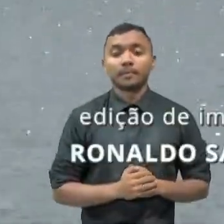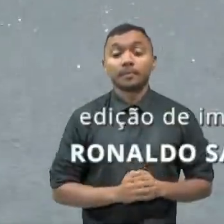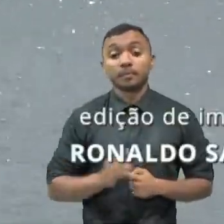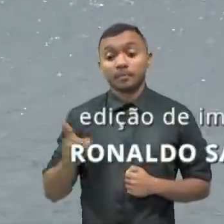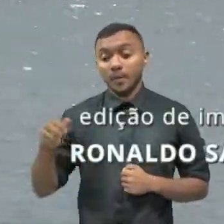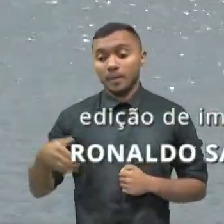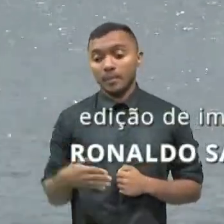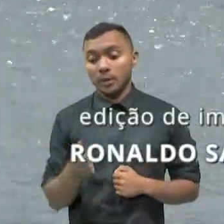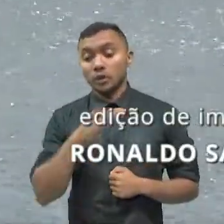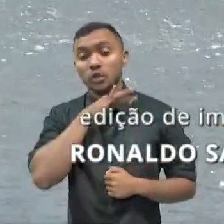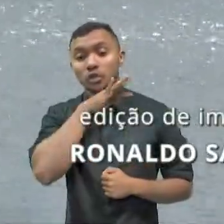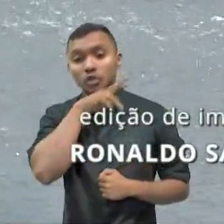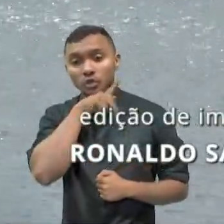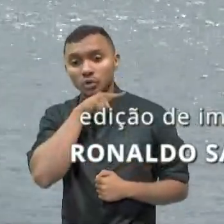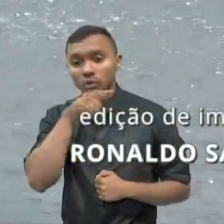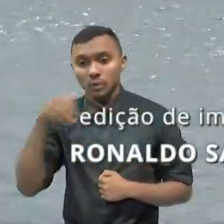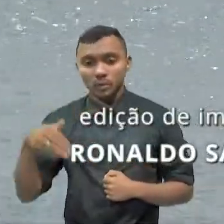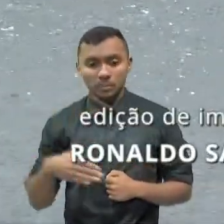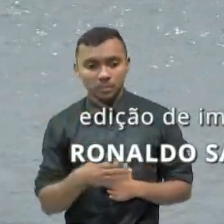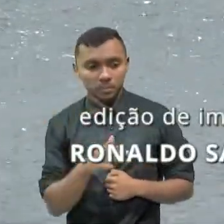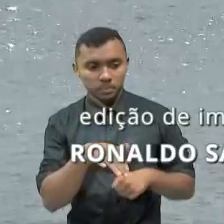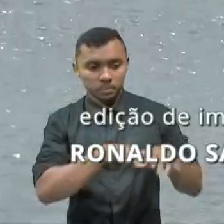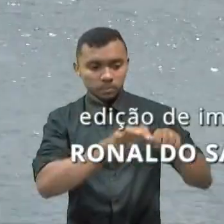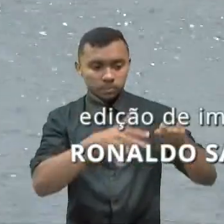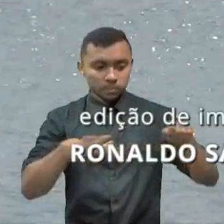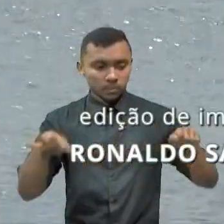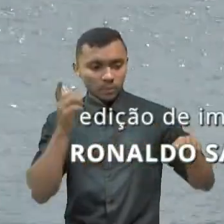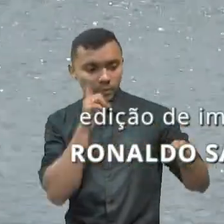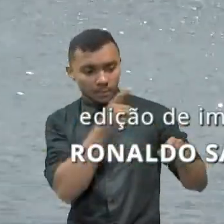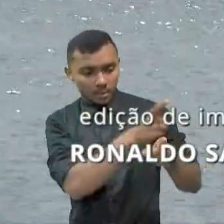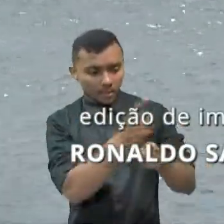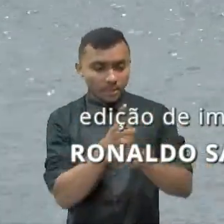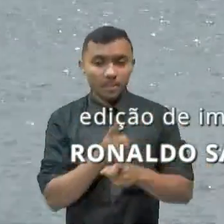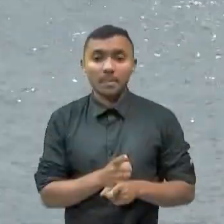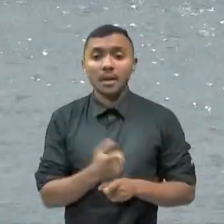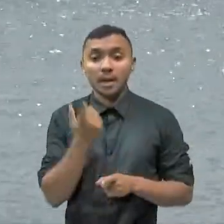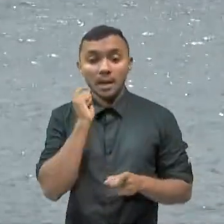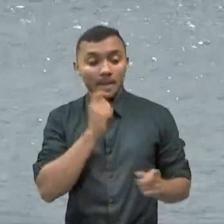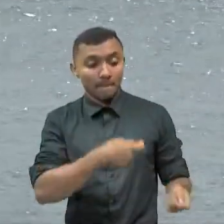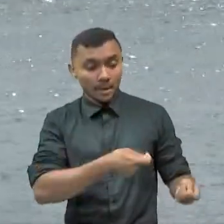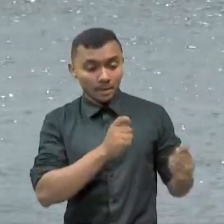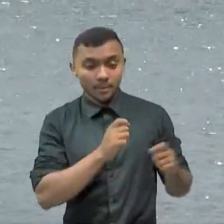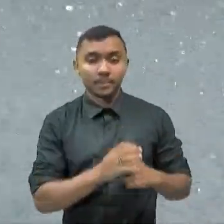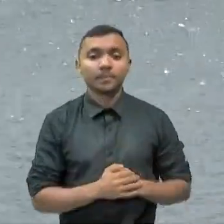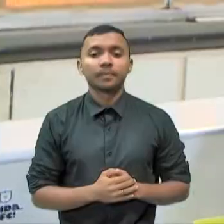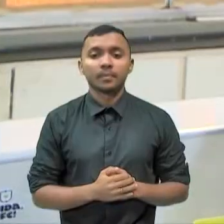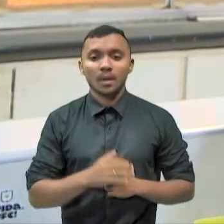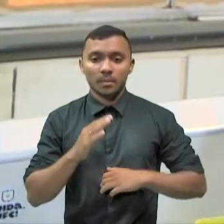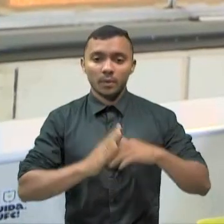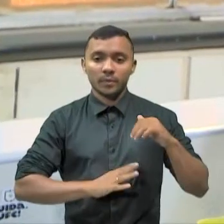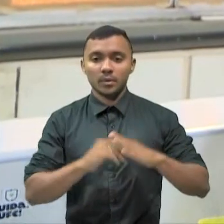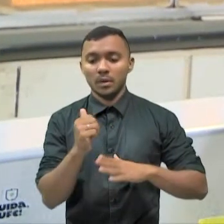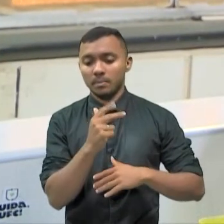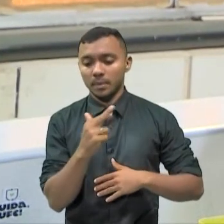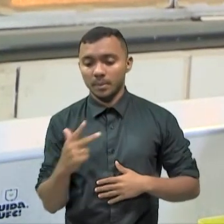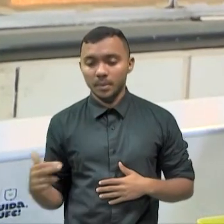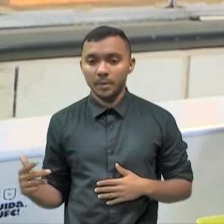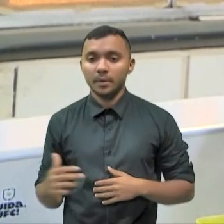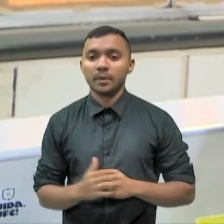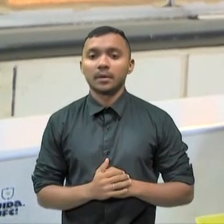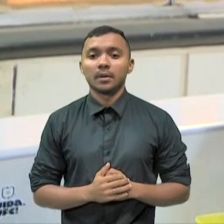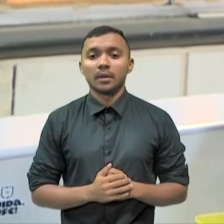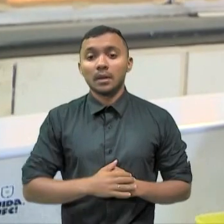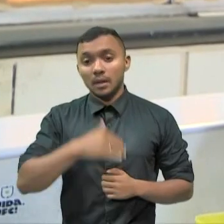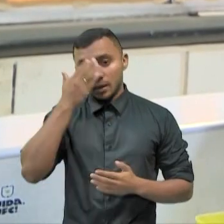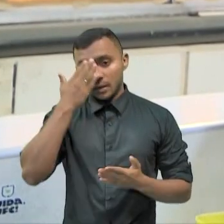em superfícies profundas e são avistados mais por pescadores e mergulhadores. A teoria é que ele esteja